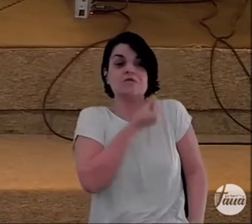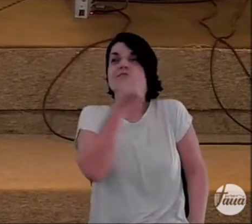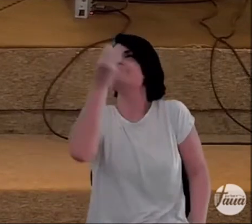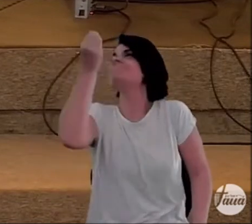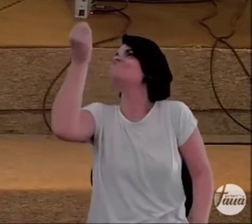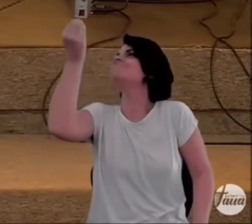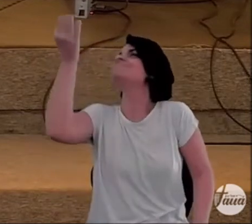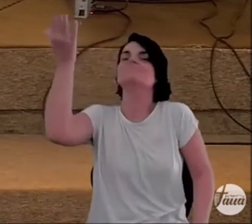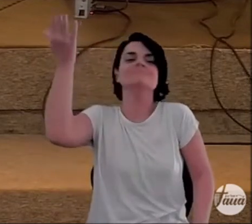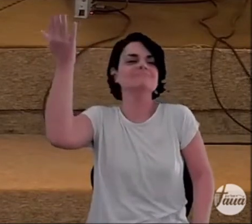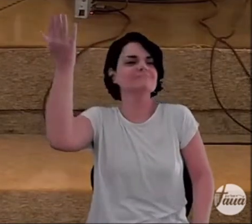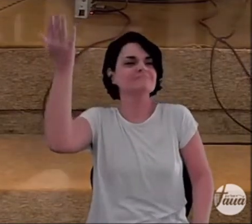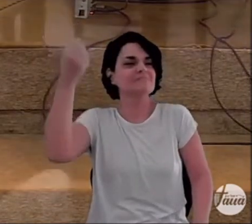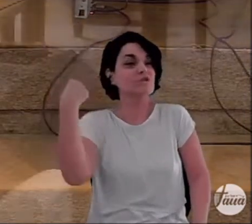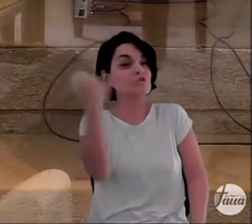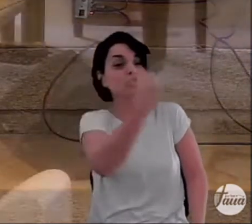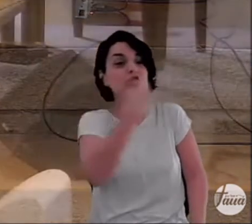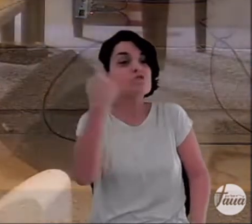Nós ainda estamos no lucro,